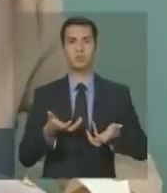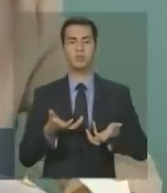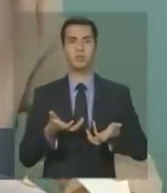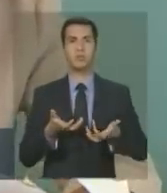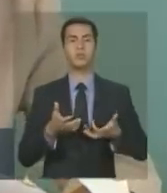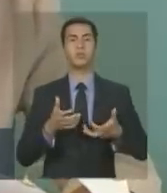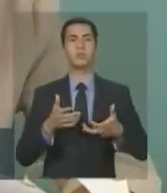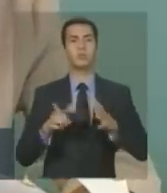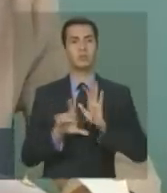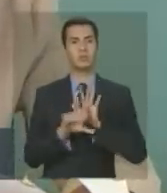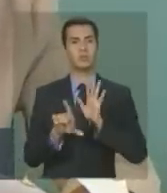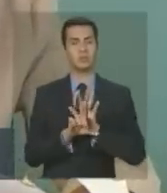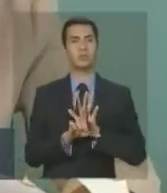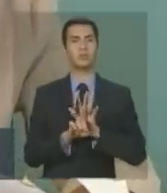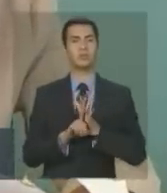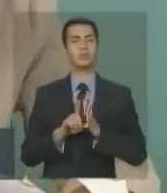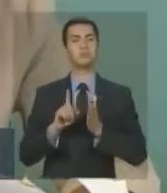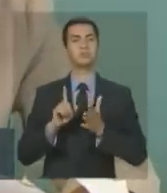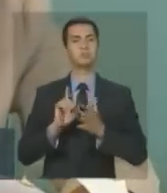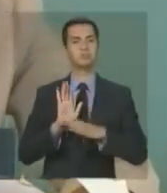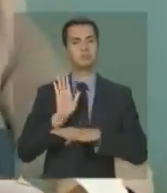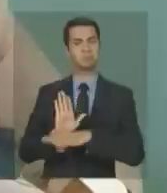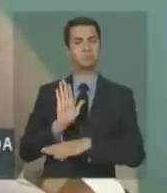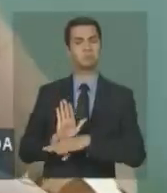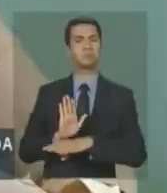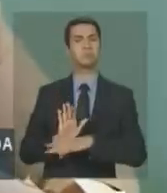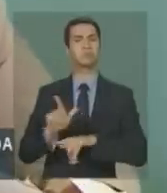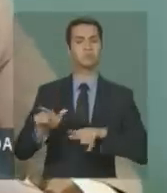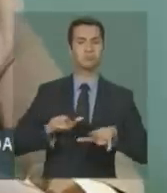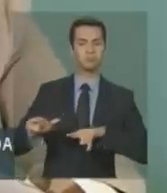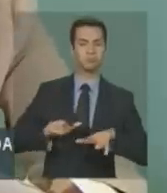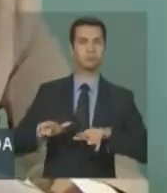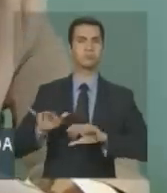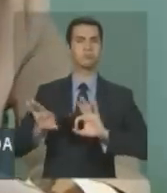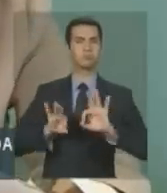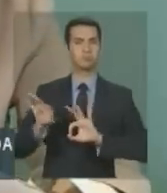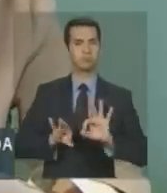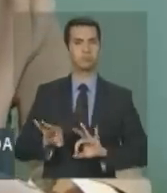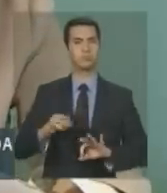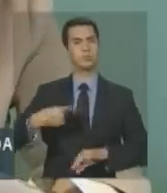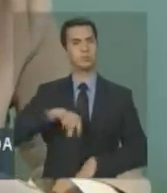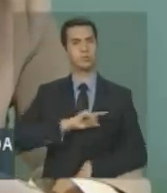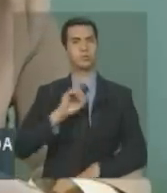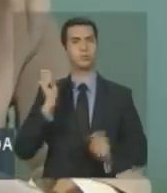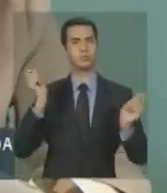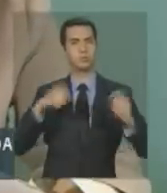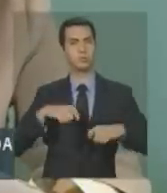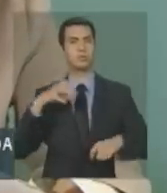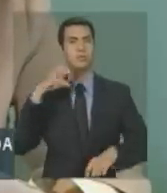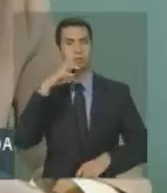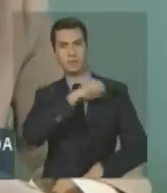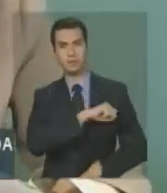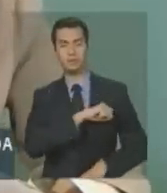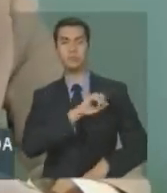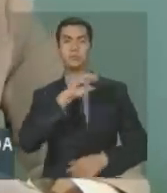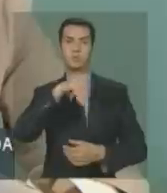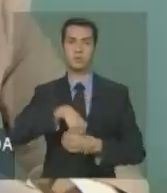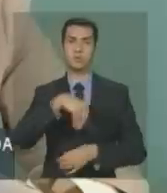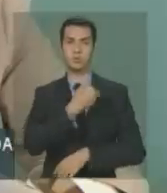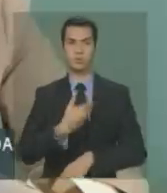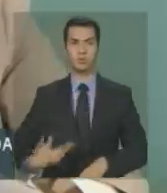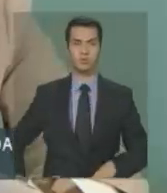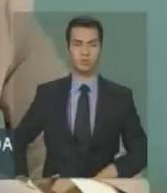matéria as questões referentes a esta matéria para que possamos acelerar o debate no âmbito governamental e com o